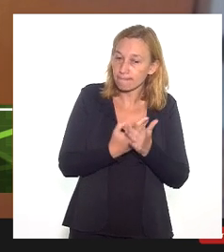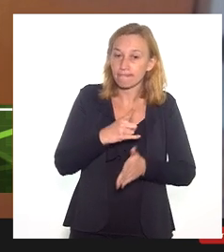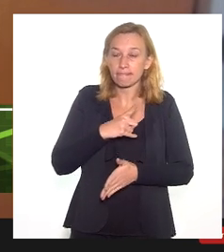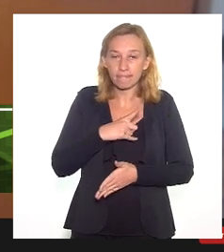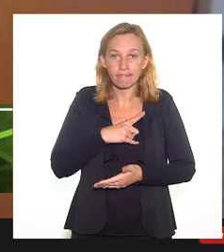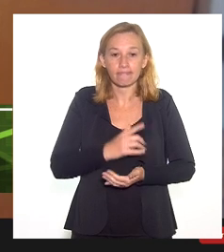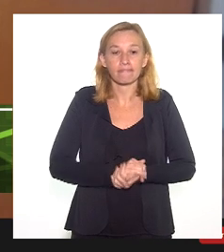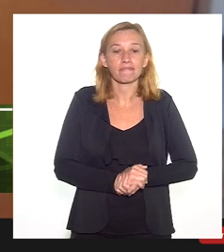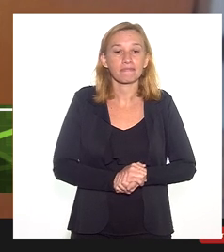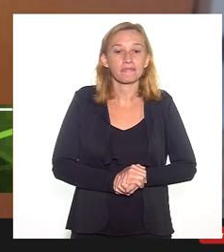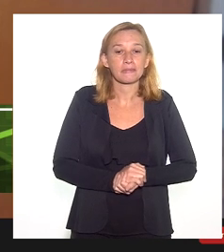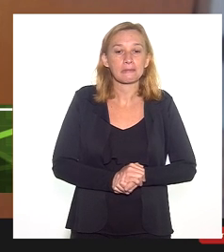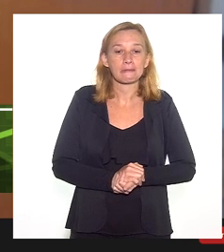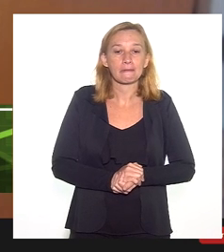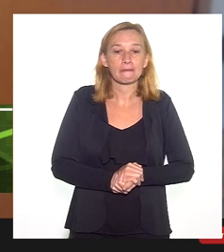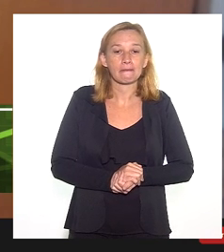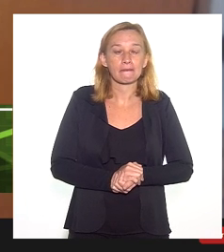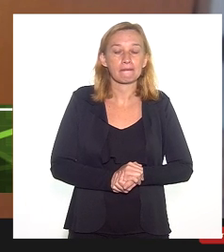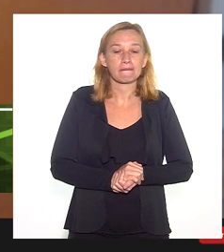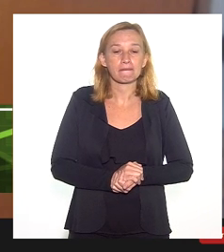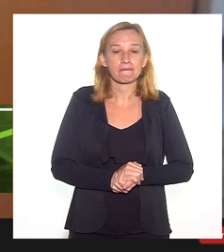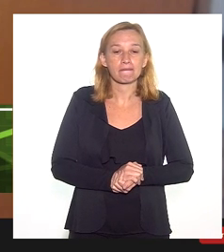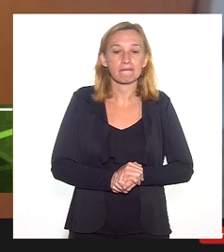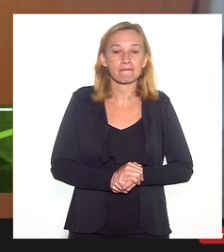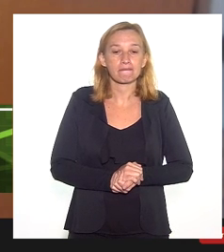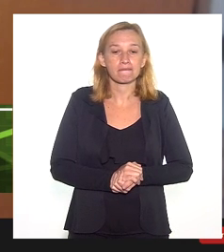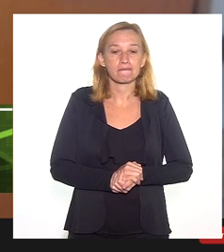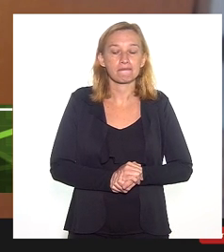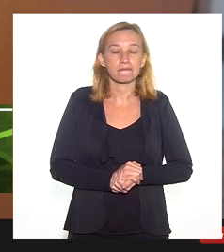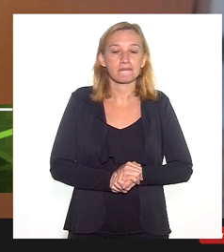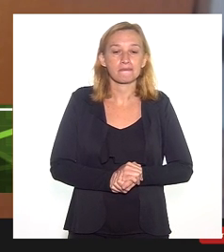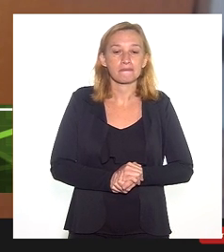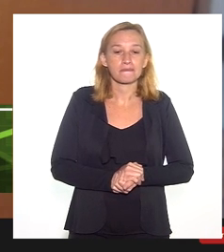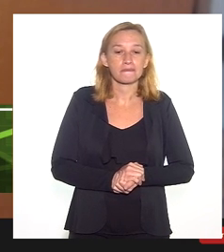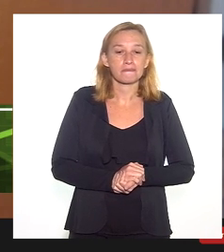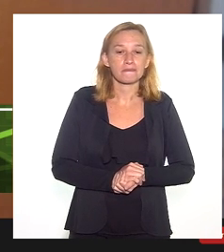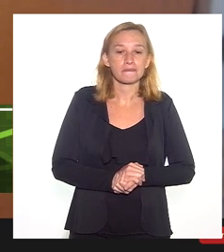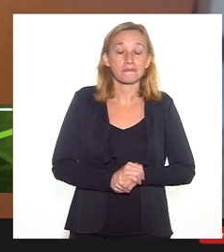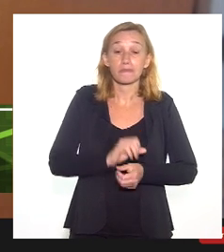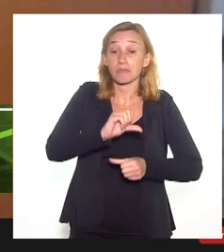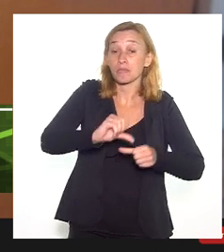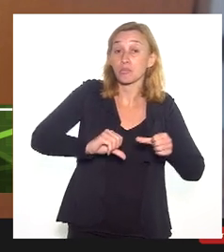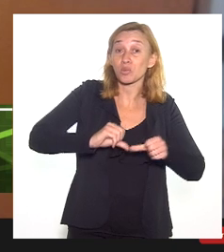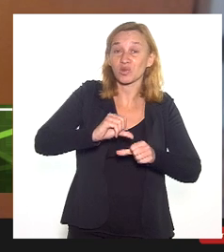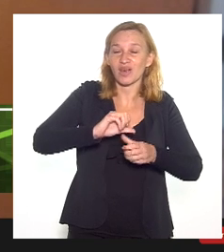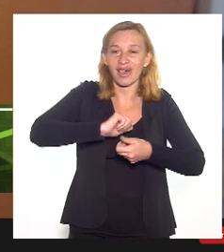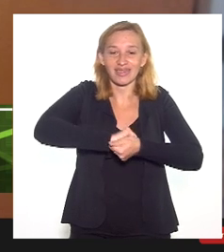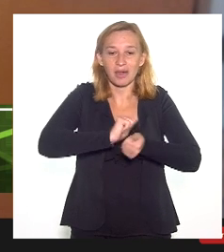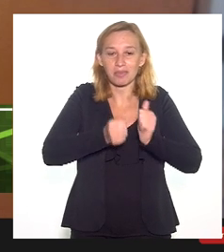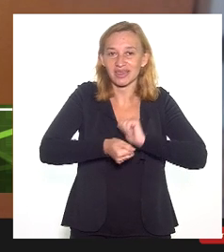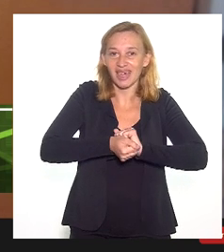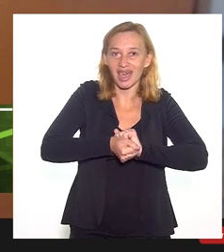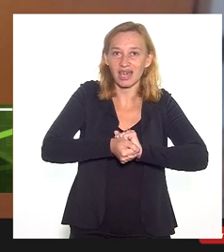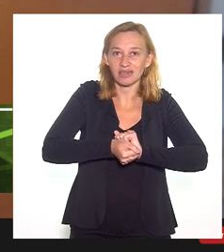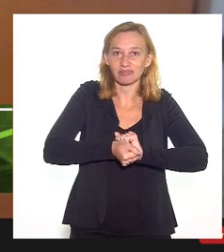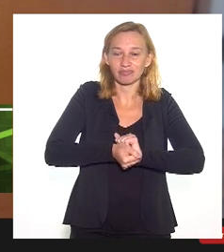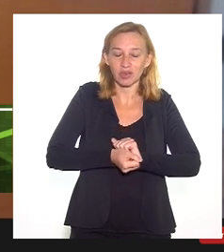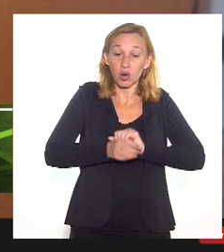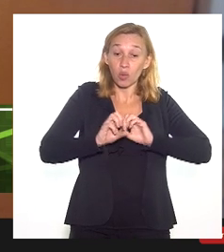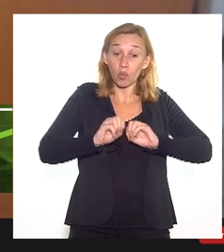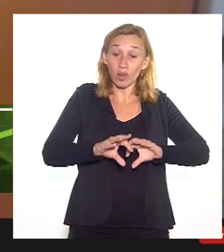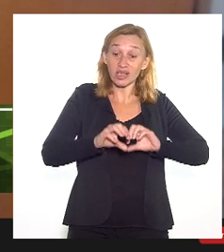de migrar praticamente de uma hora para a outra do ensino presencial,